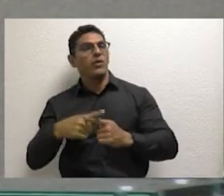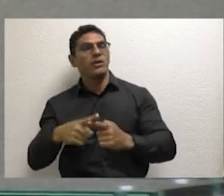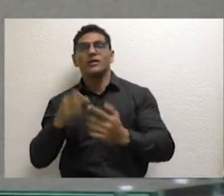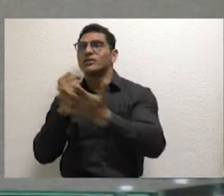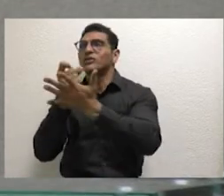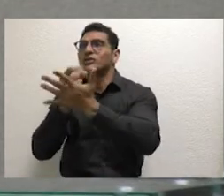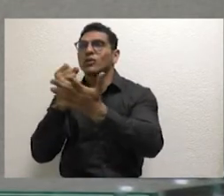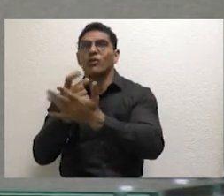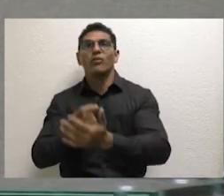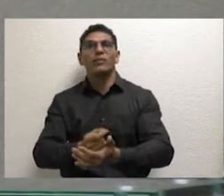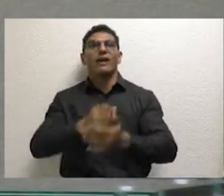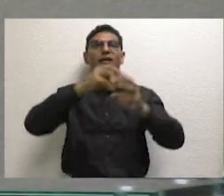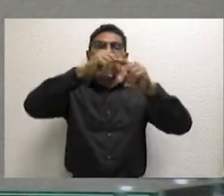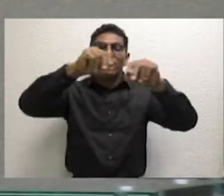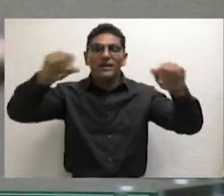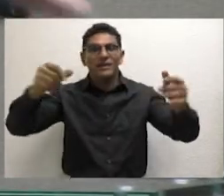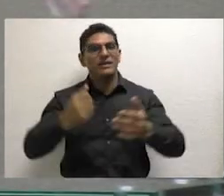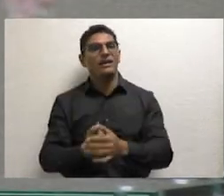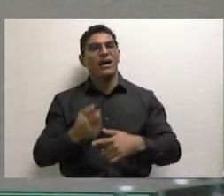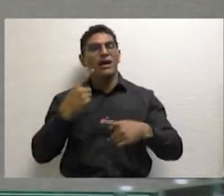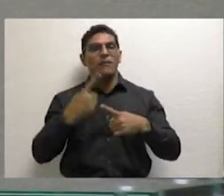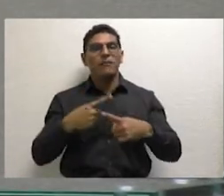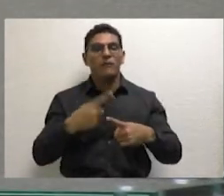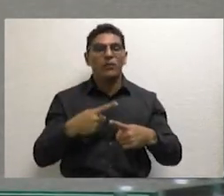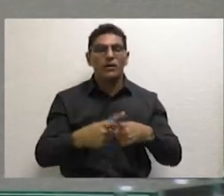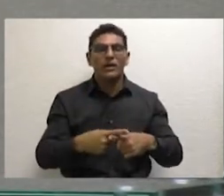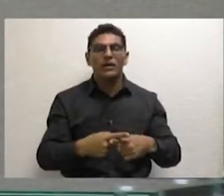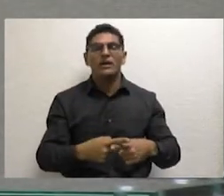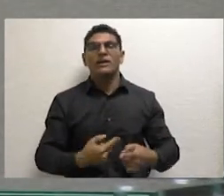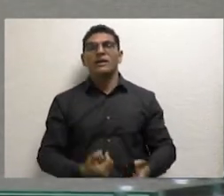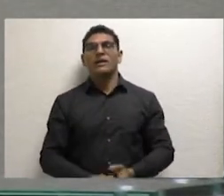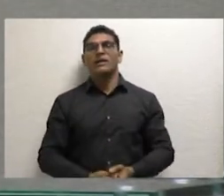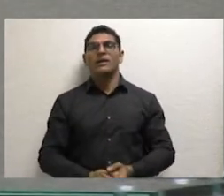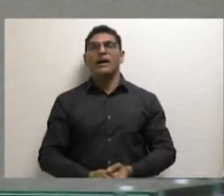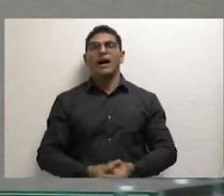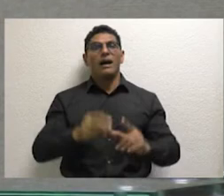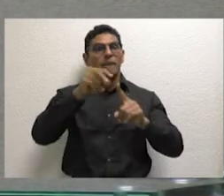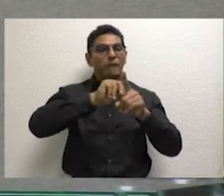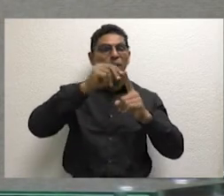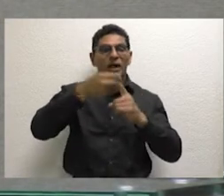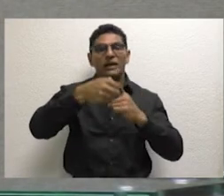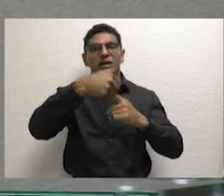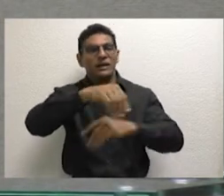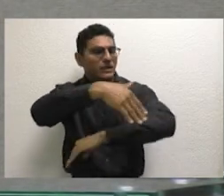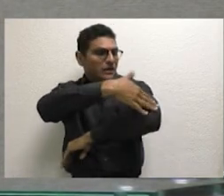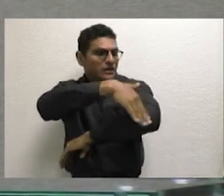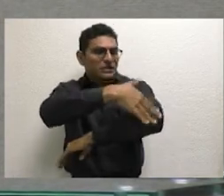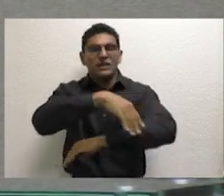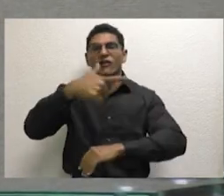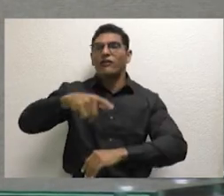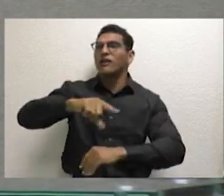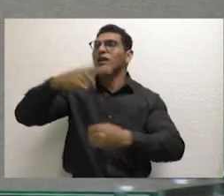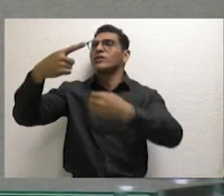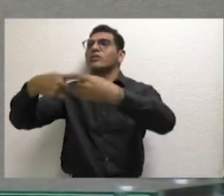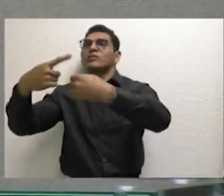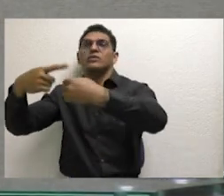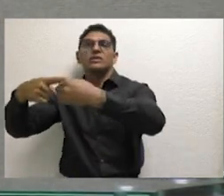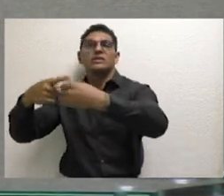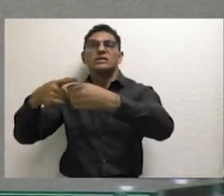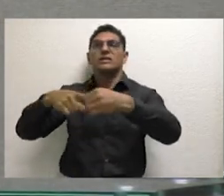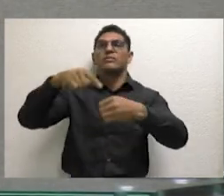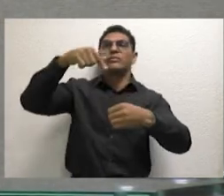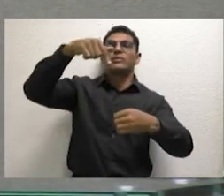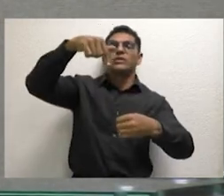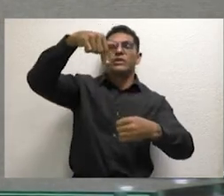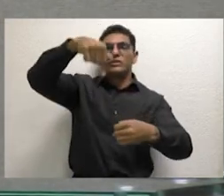as bananas que estão de forma ilegal nas esquinas de Manaus não vem de Quari a terra da banana do meu